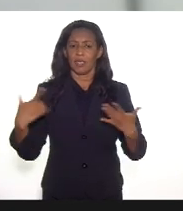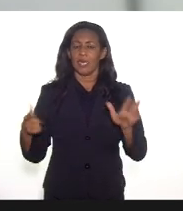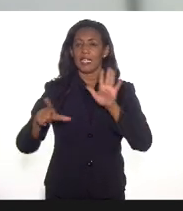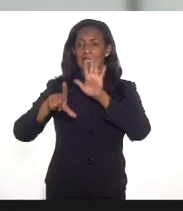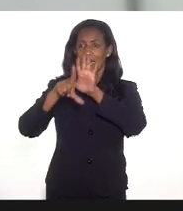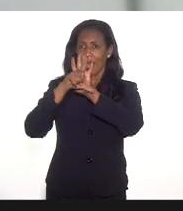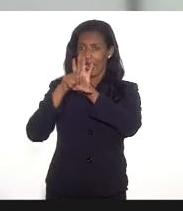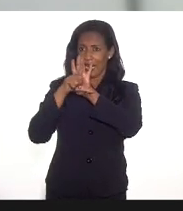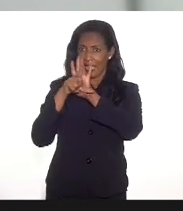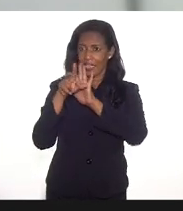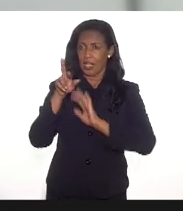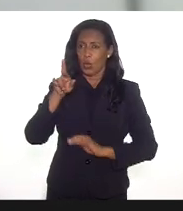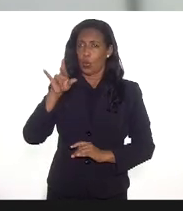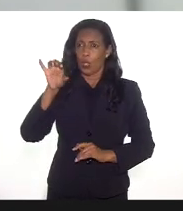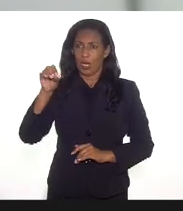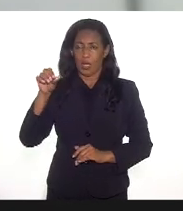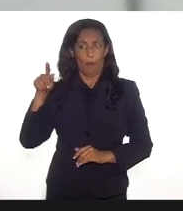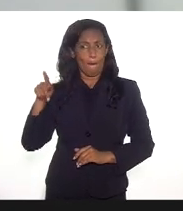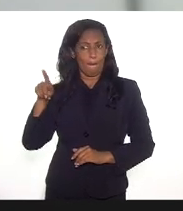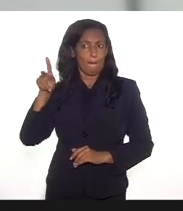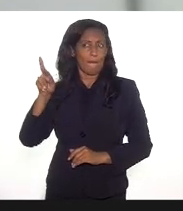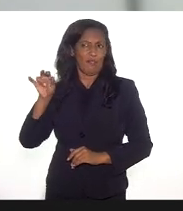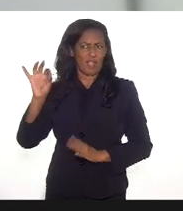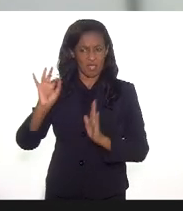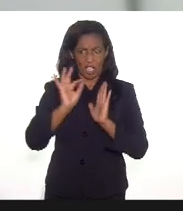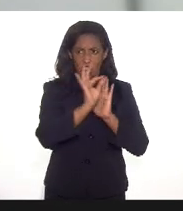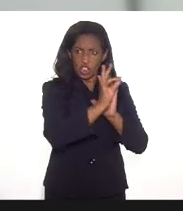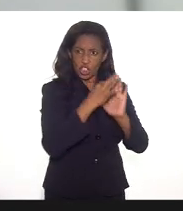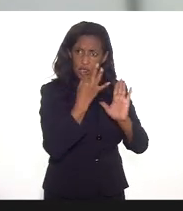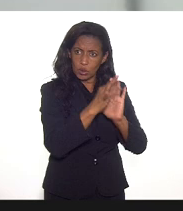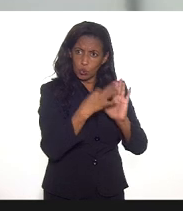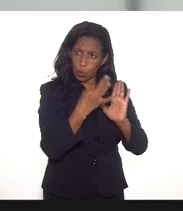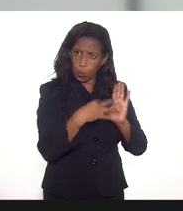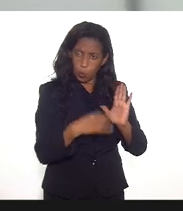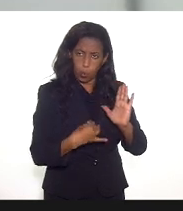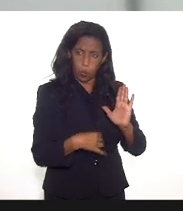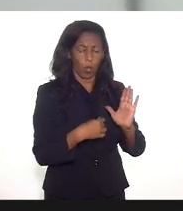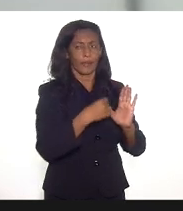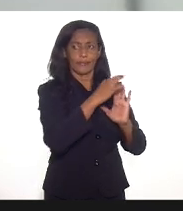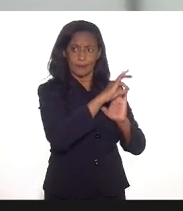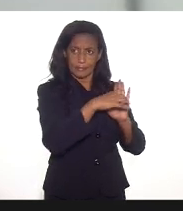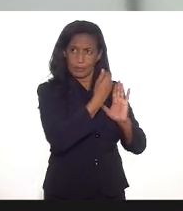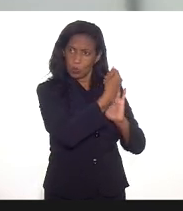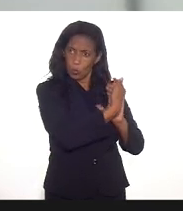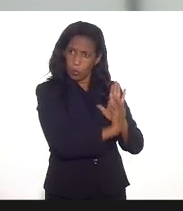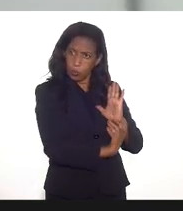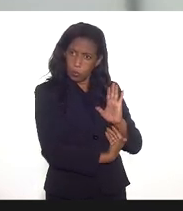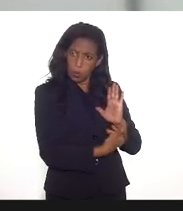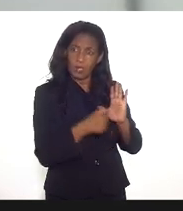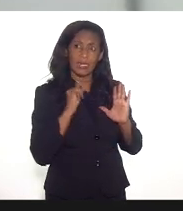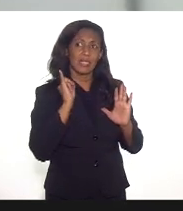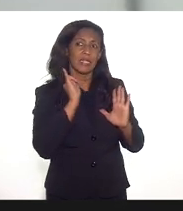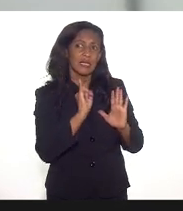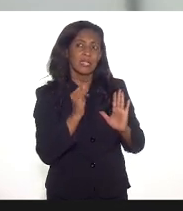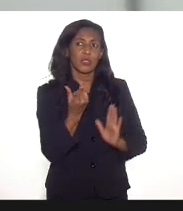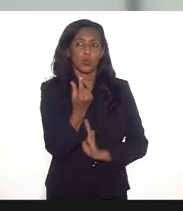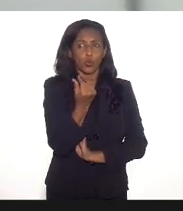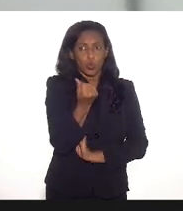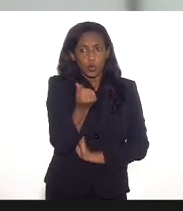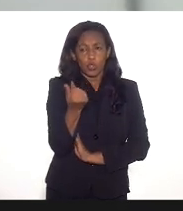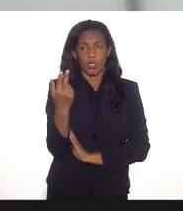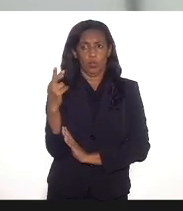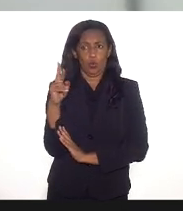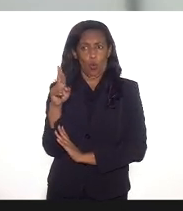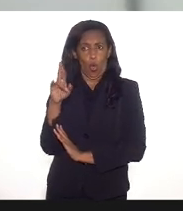Rio Previdência, está lá escrito com todas as letras, se o dinheiro do ROET e da